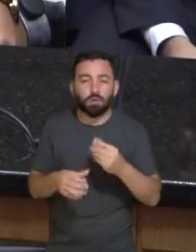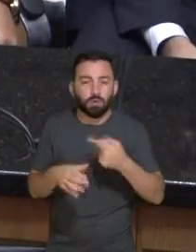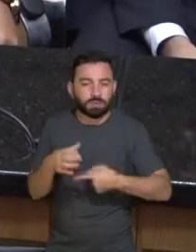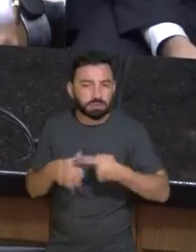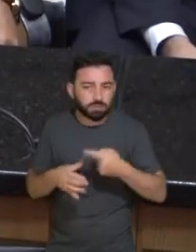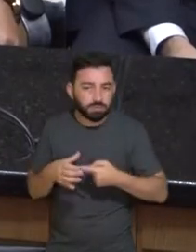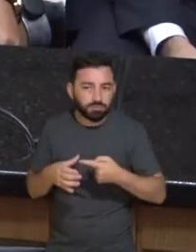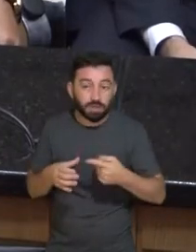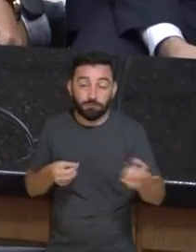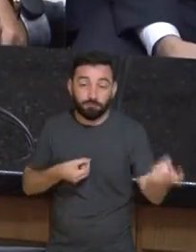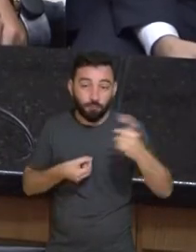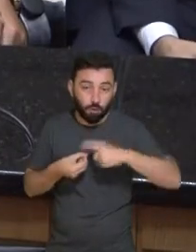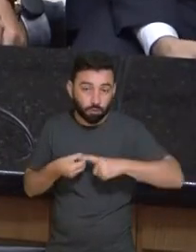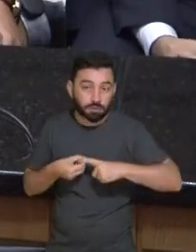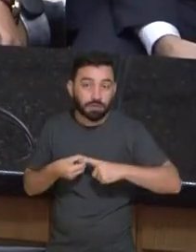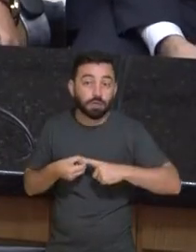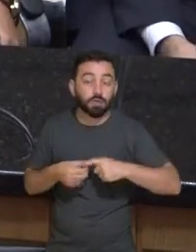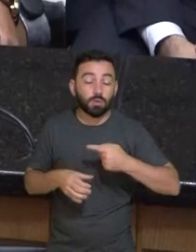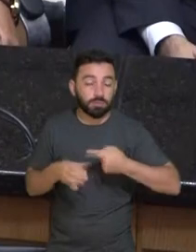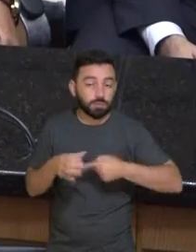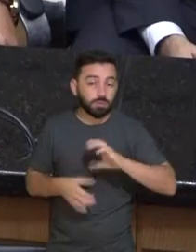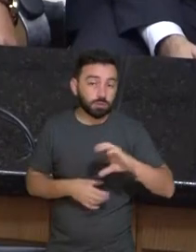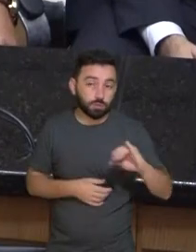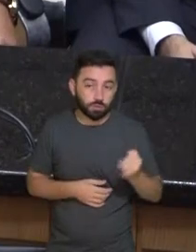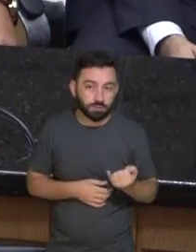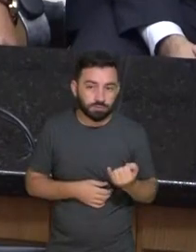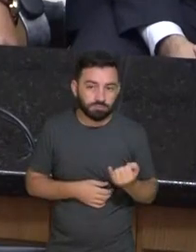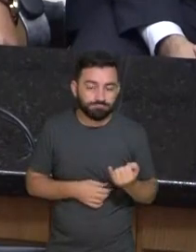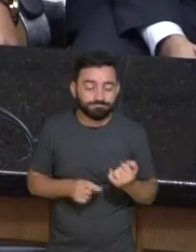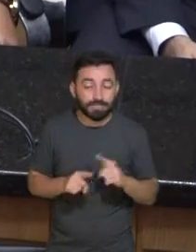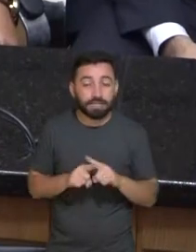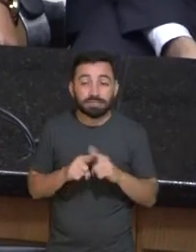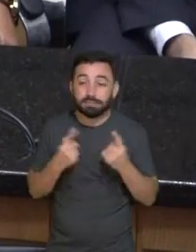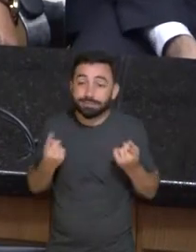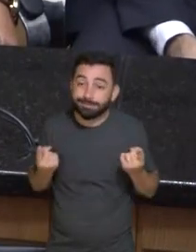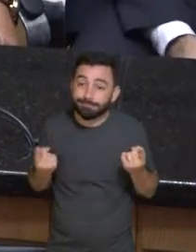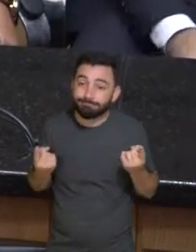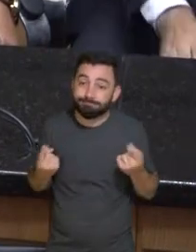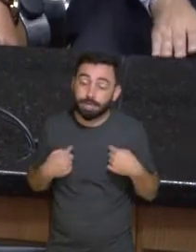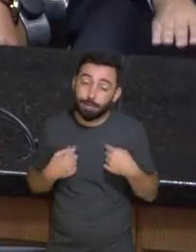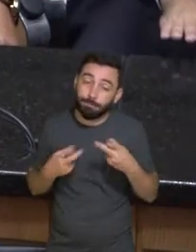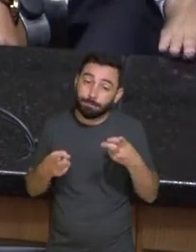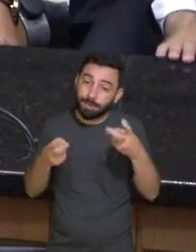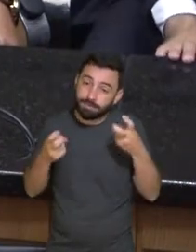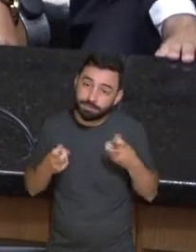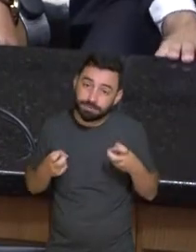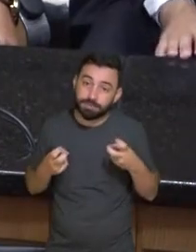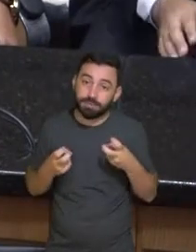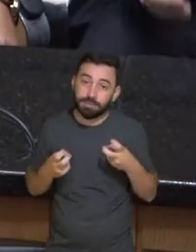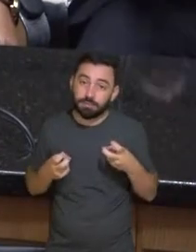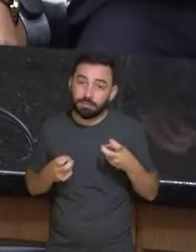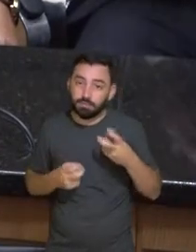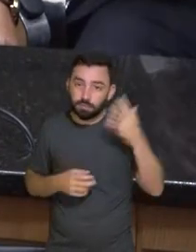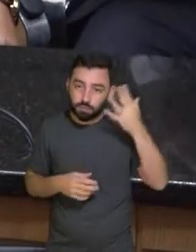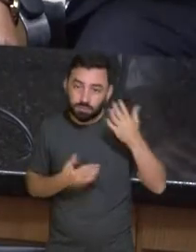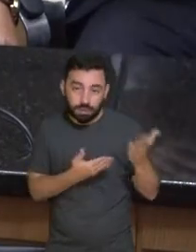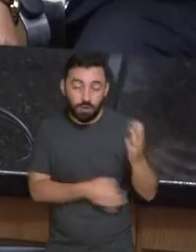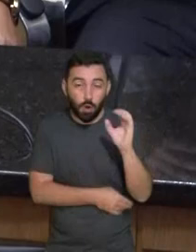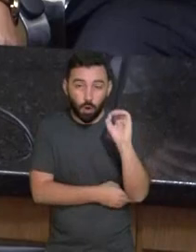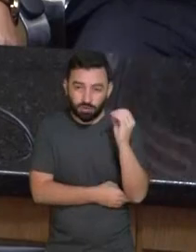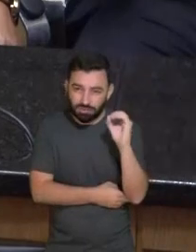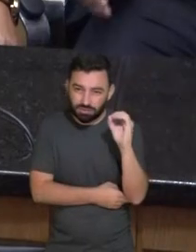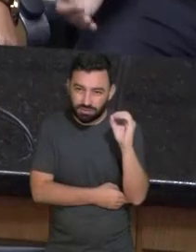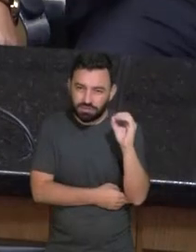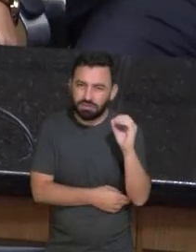Justiça, retornou para a Comissão de Constituição e Justiça. Então, eu vejo que as colocações do deputado Oscar Gutz